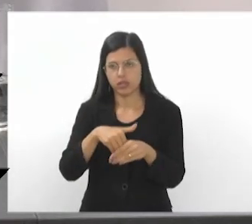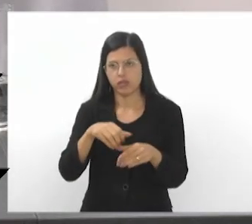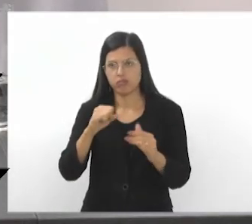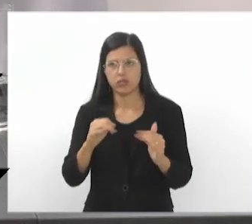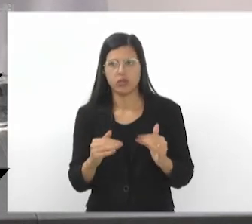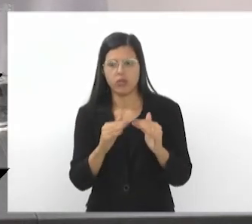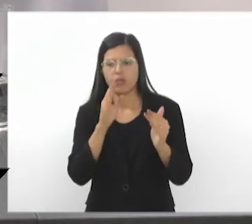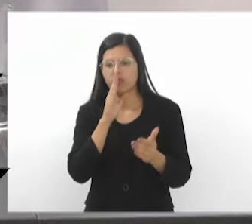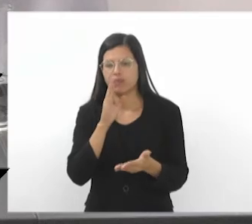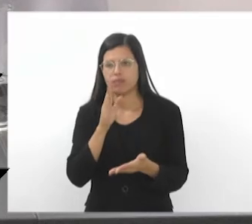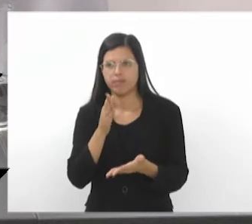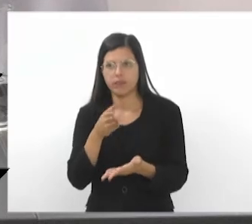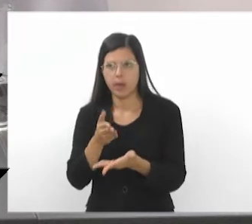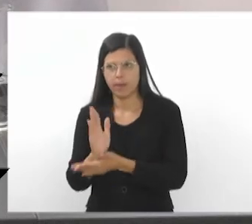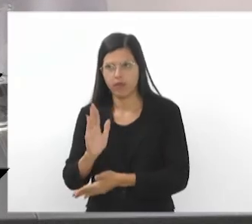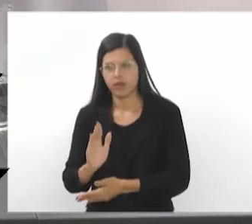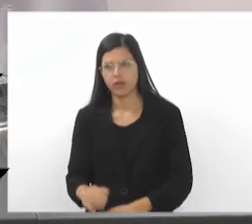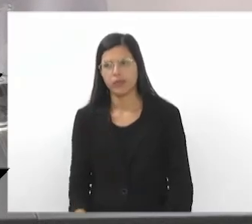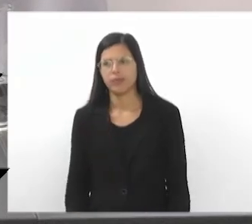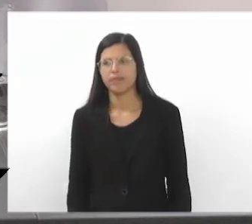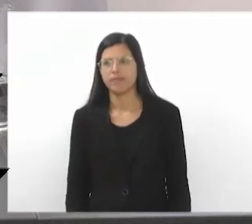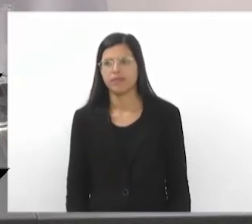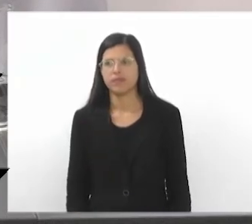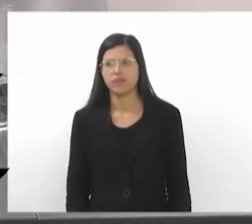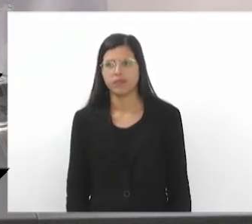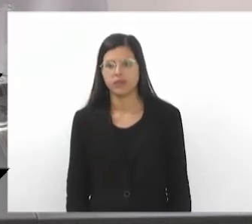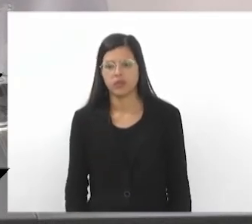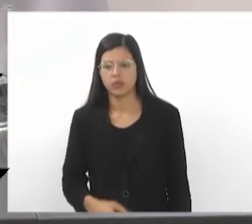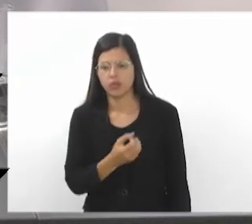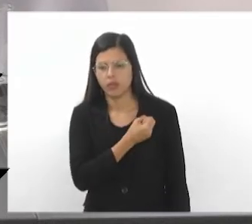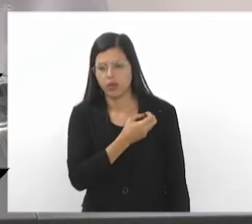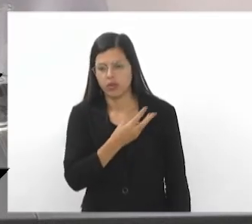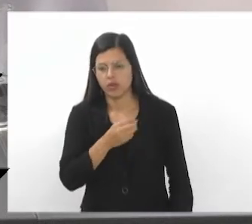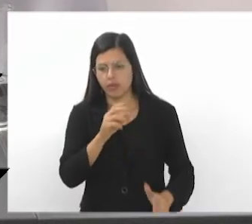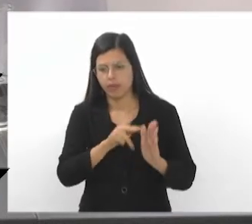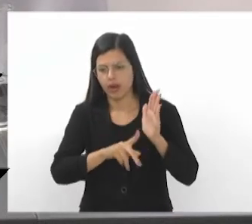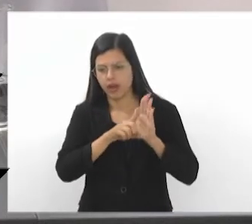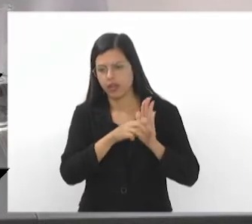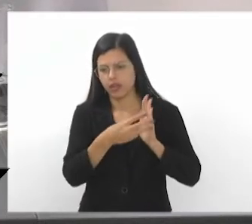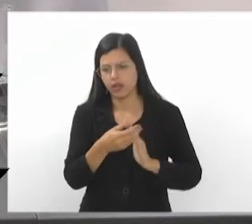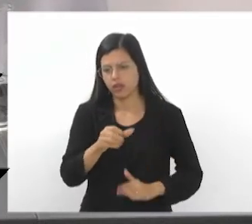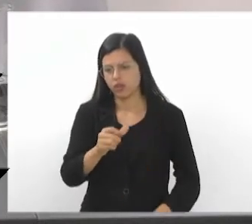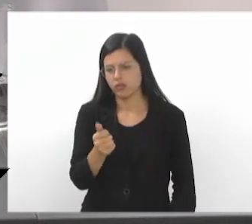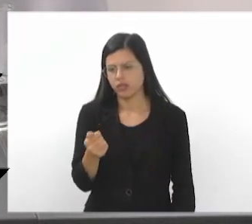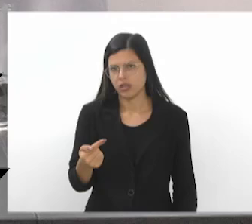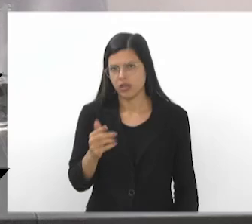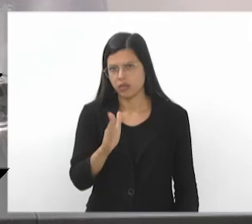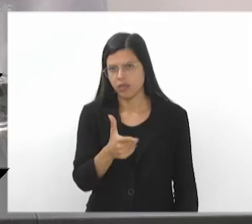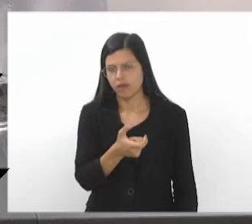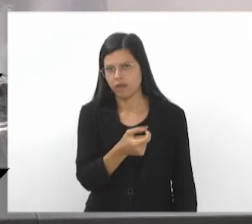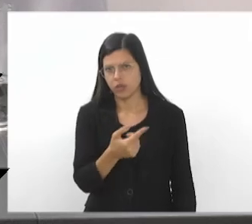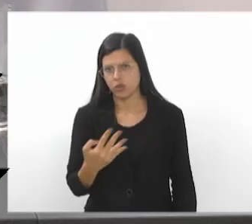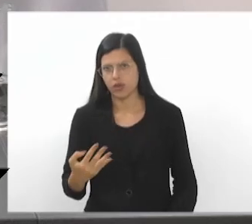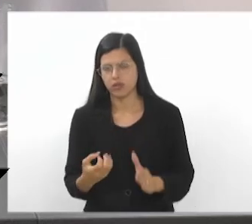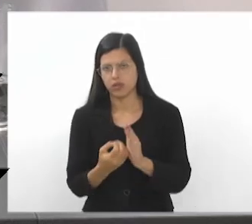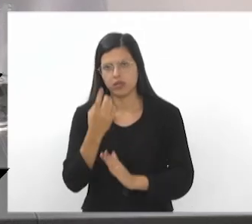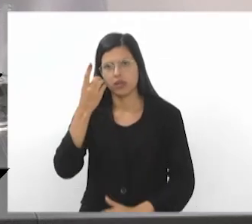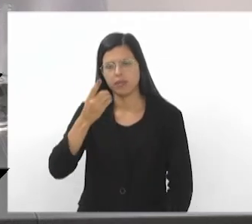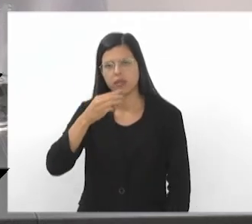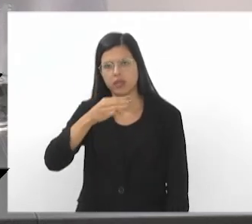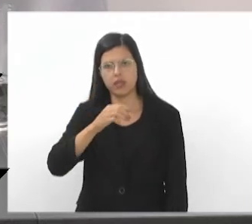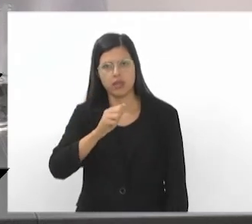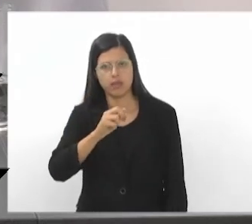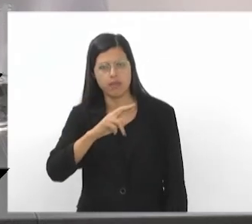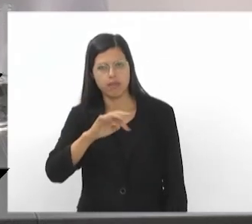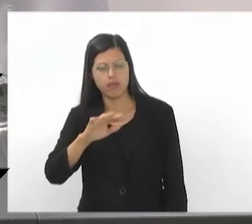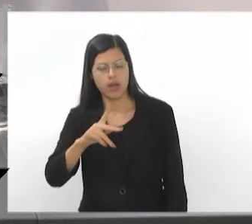os que aprovam permaneçam como estão, aprovado. 30 da pauta, o PL 3917 de 24, de autoria da deputada Marta Rocha, que